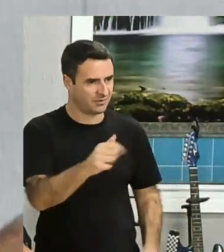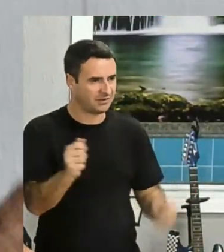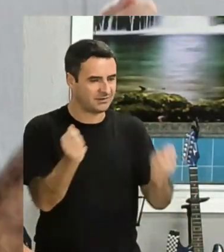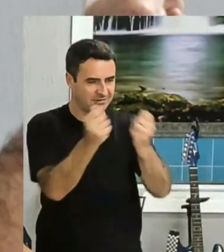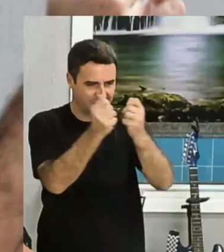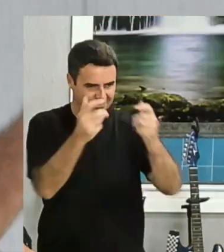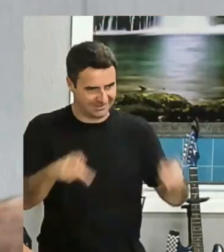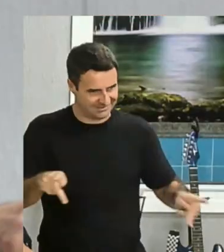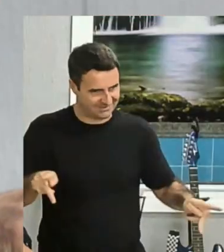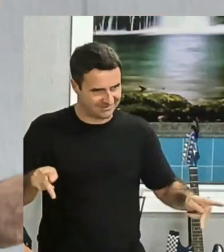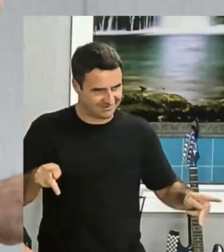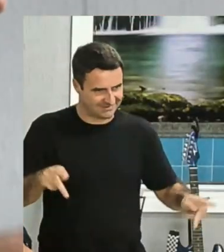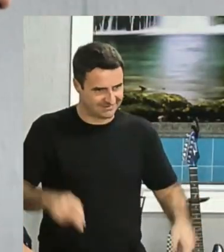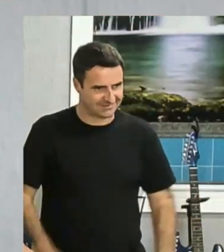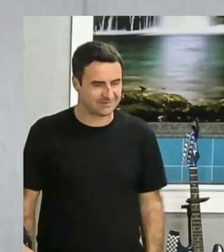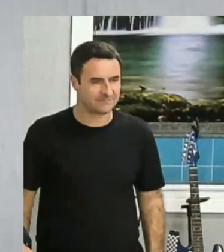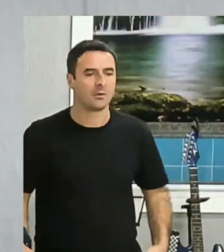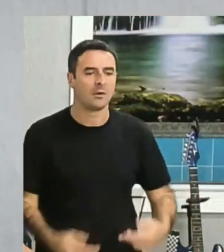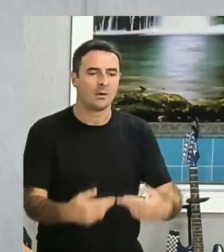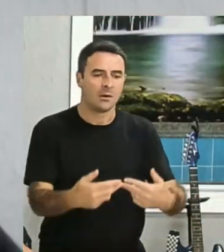Coisas que aconteceram,